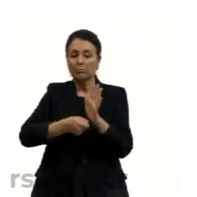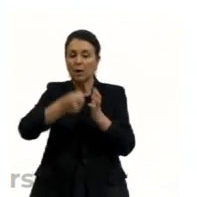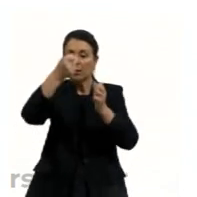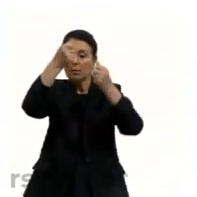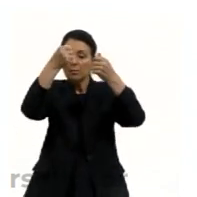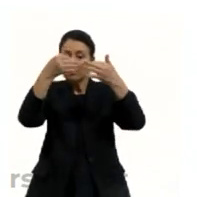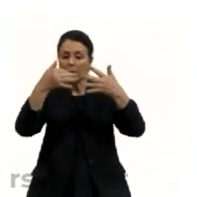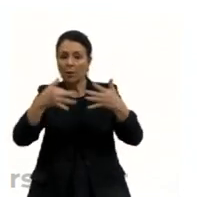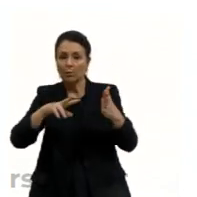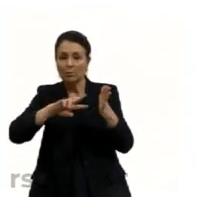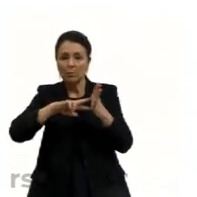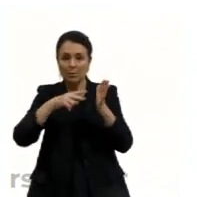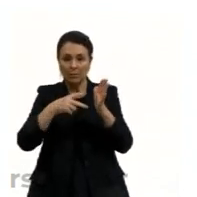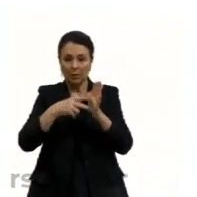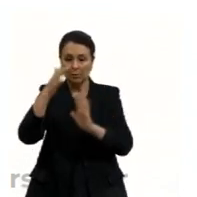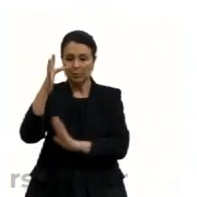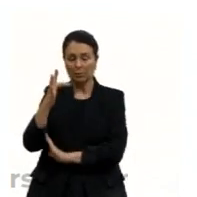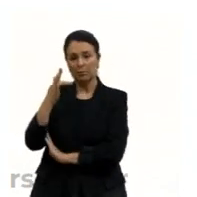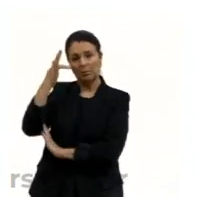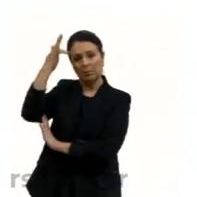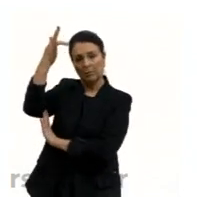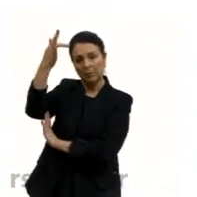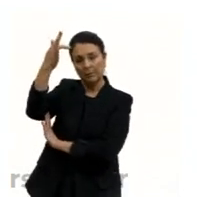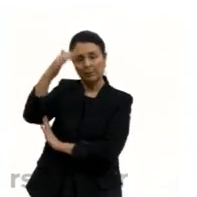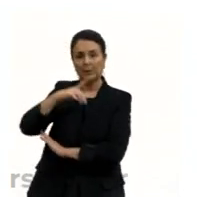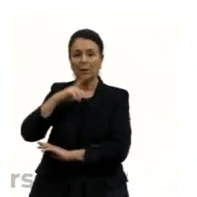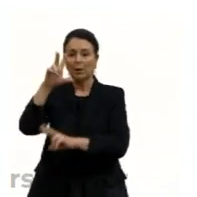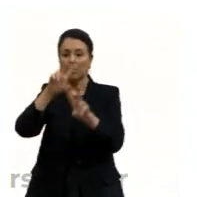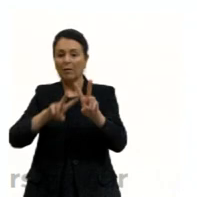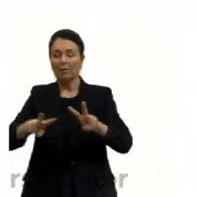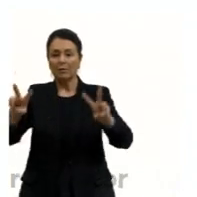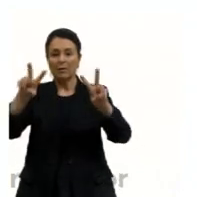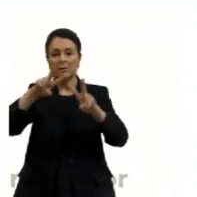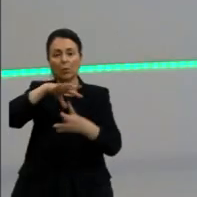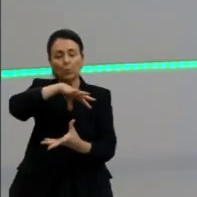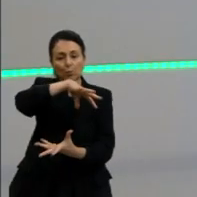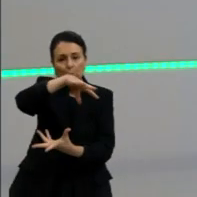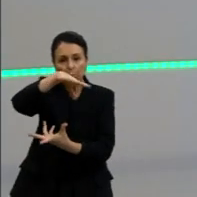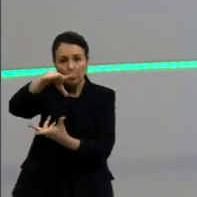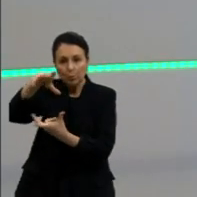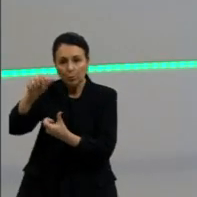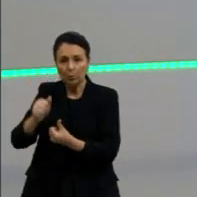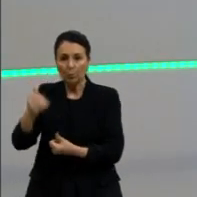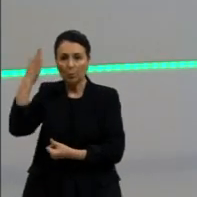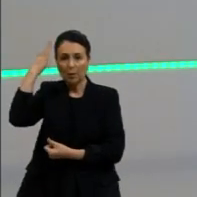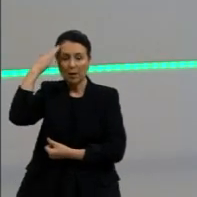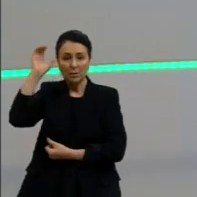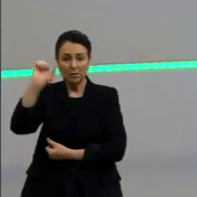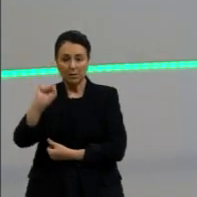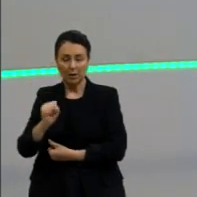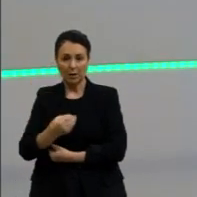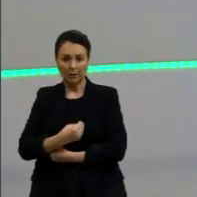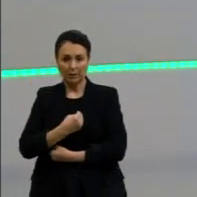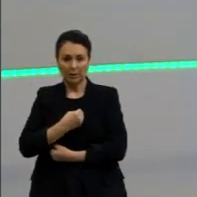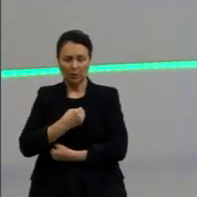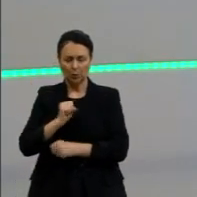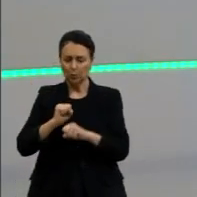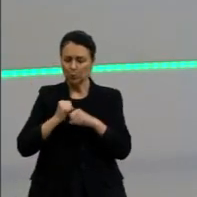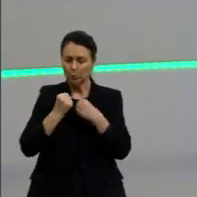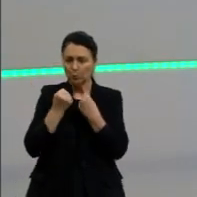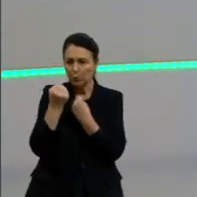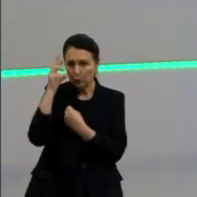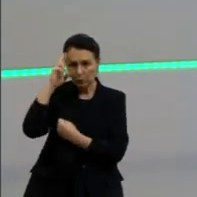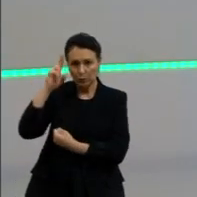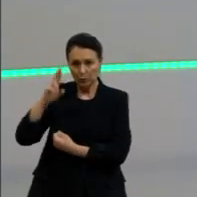filosofia né ela tem Ela traz consigo visão do mundo ela trouxe consigo sabedoria de vida ou esforço racional